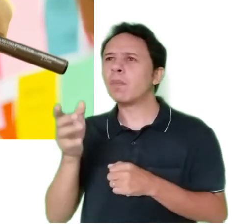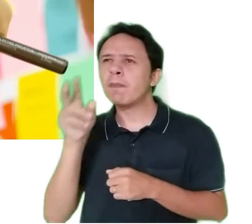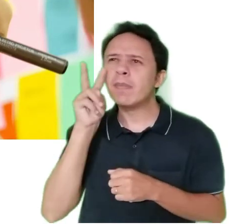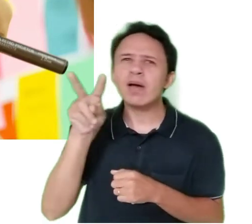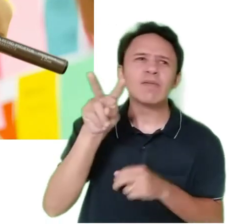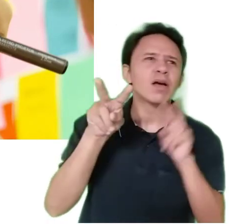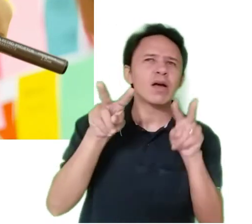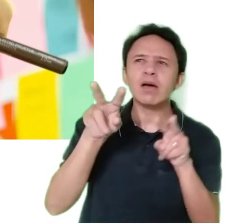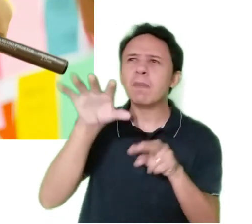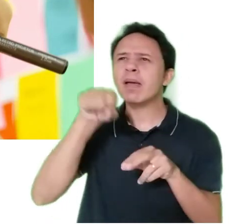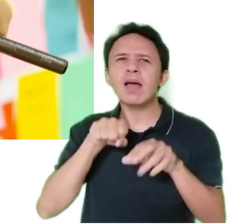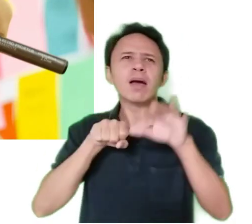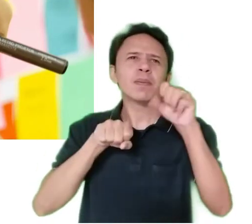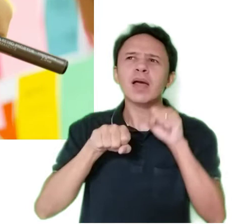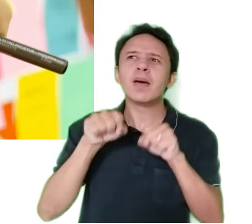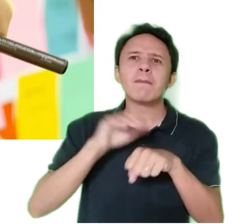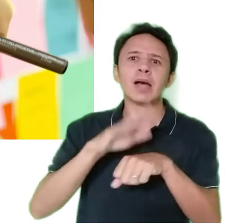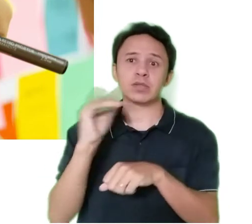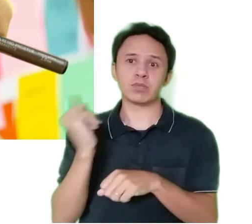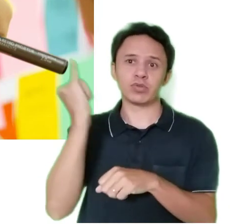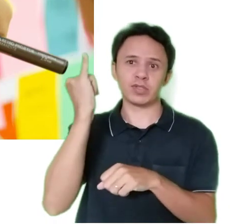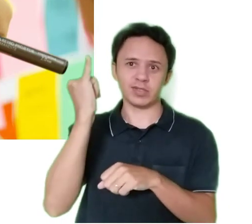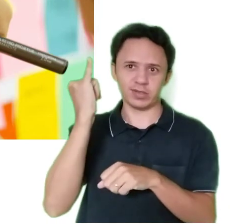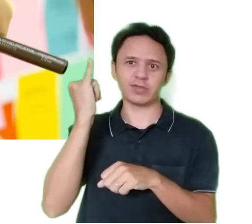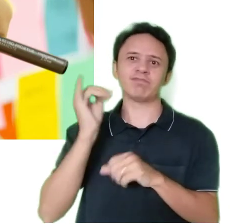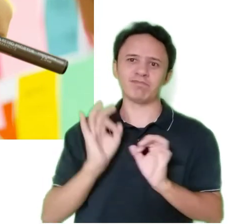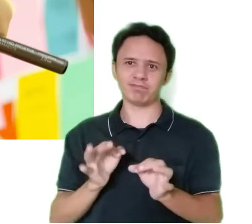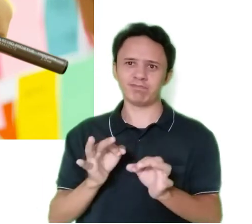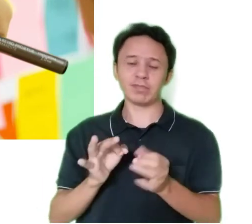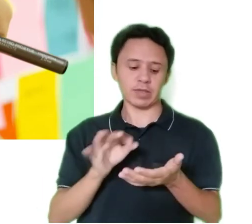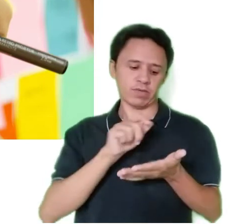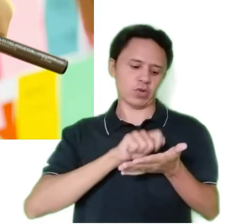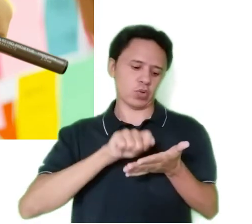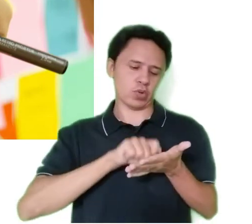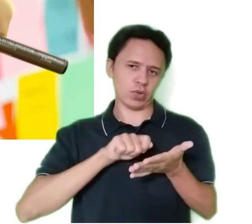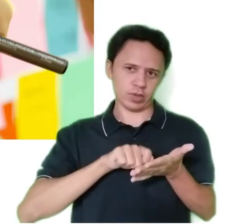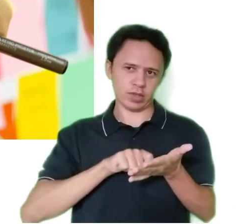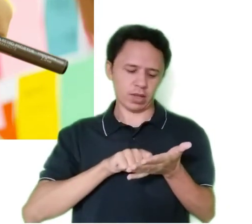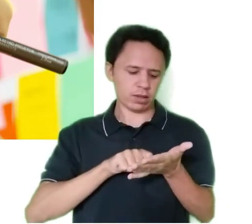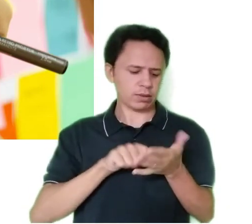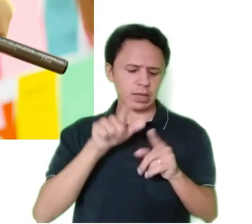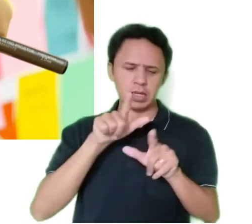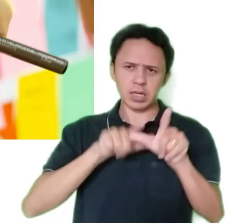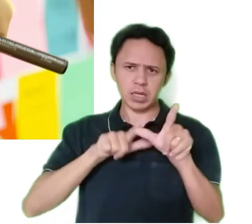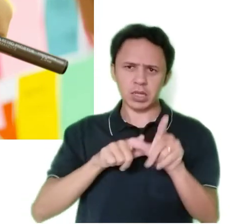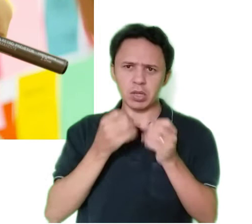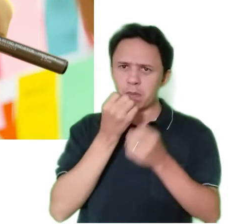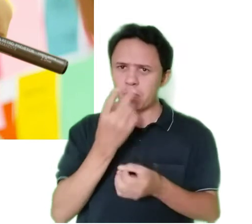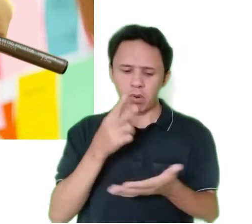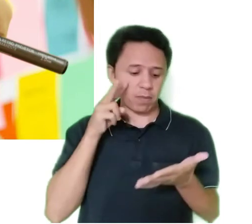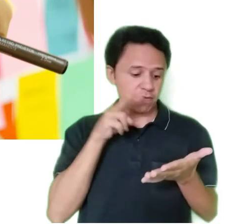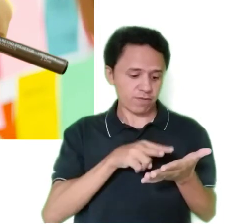o que é importante, o que é relevante e anotar de forma legível